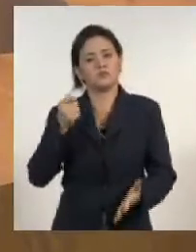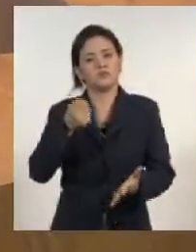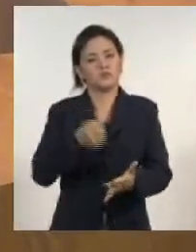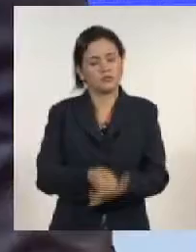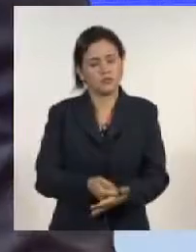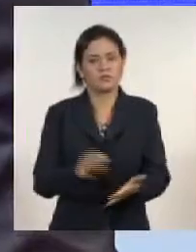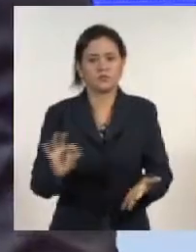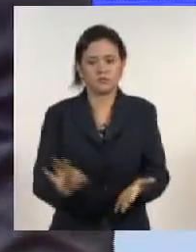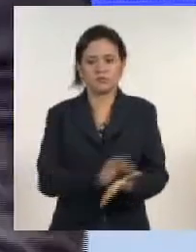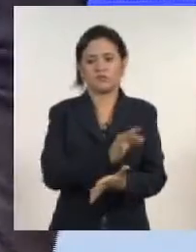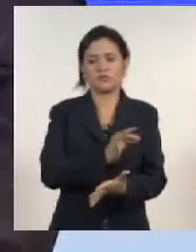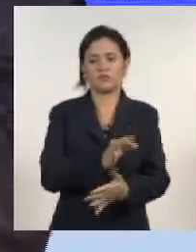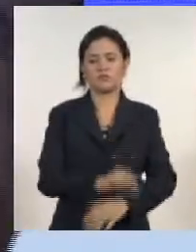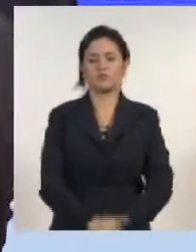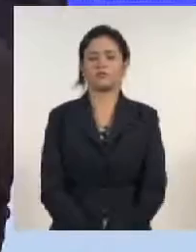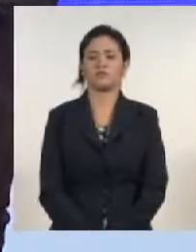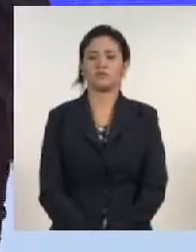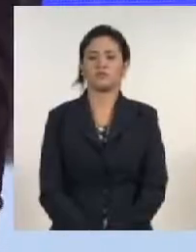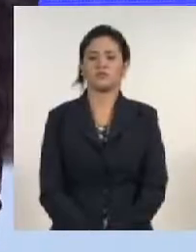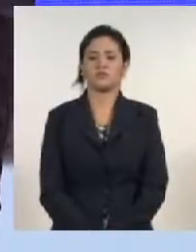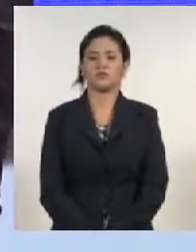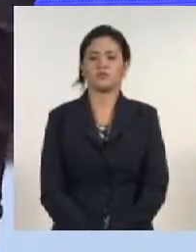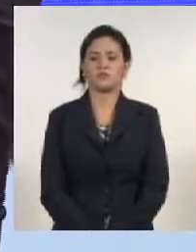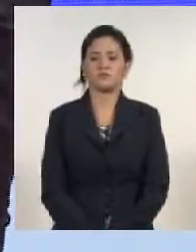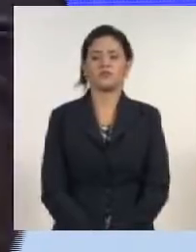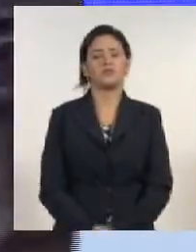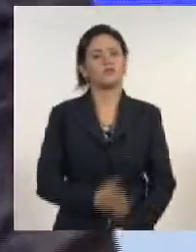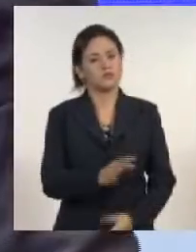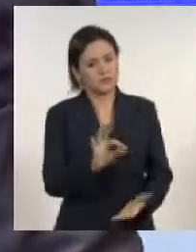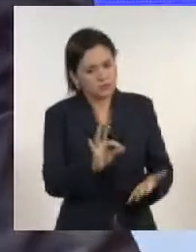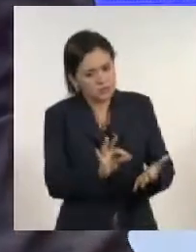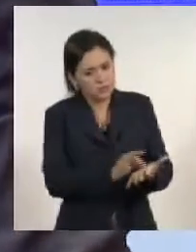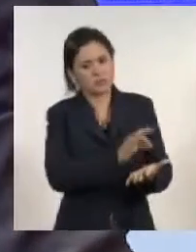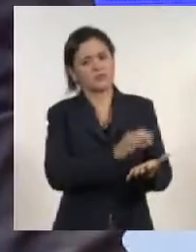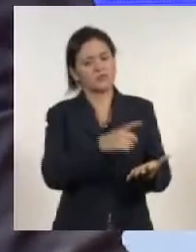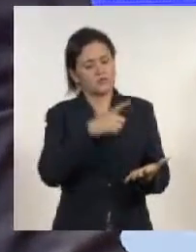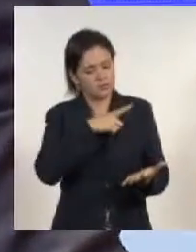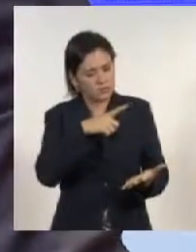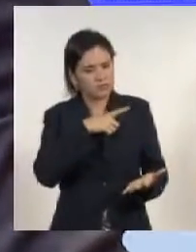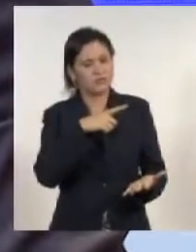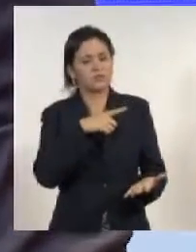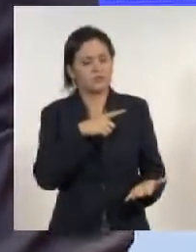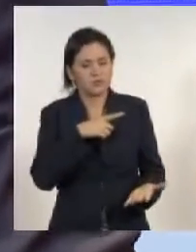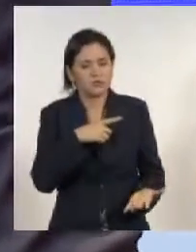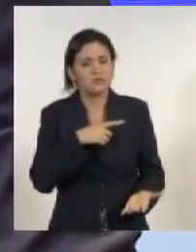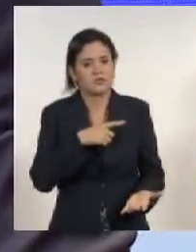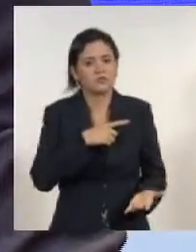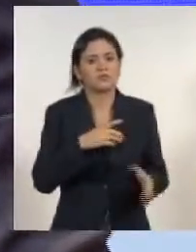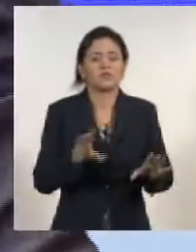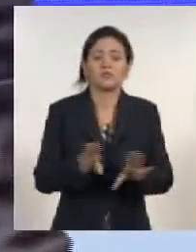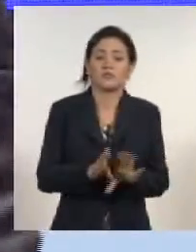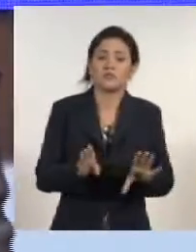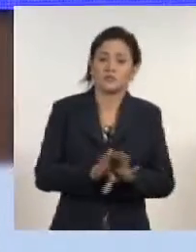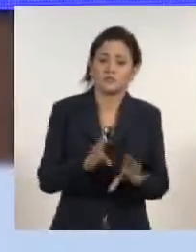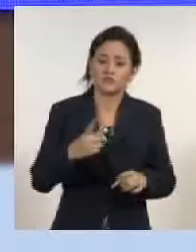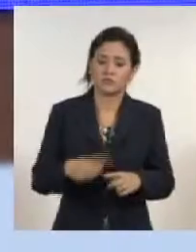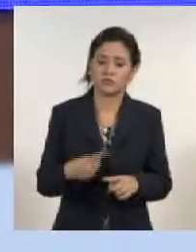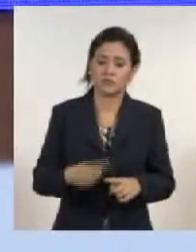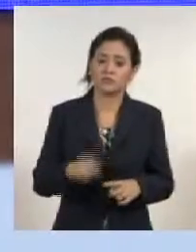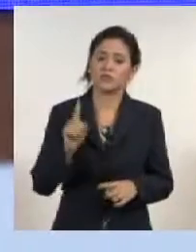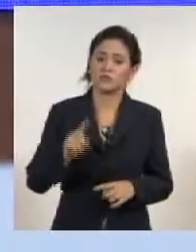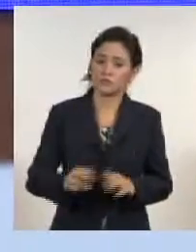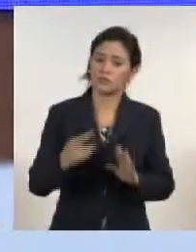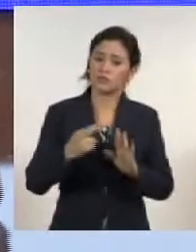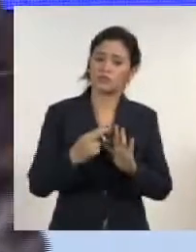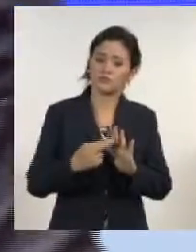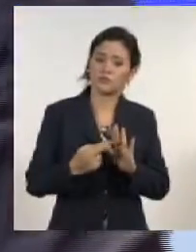contratação. Não só porque está lá como cláusula no contrato com o BNDES, como porque é uma norma do Banco